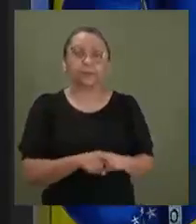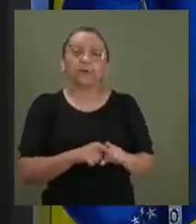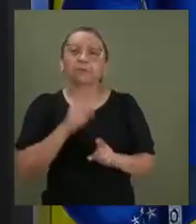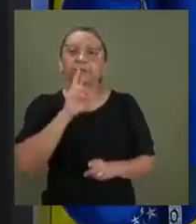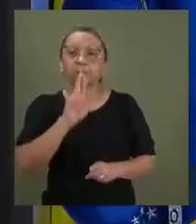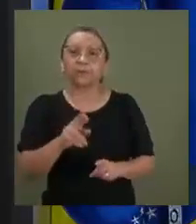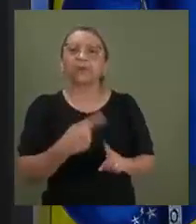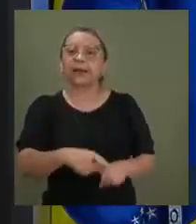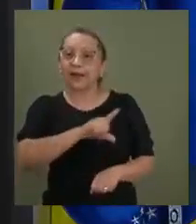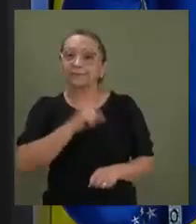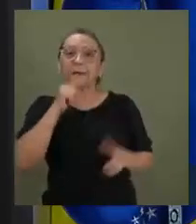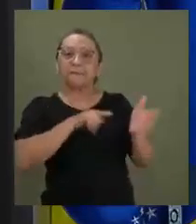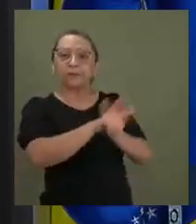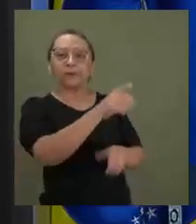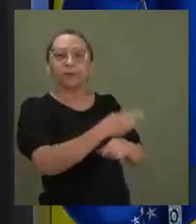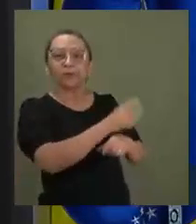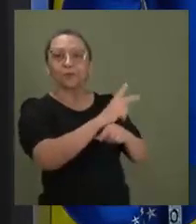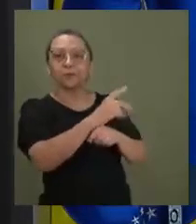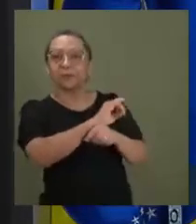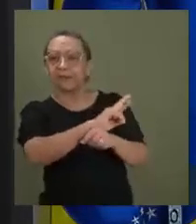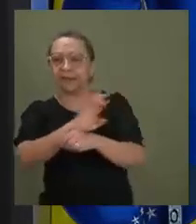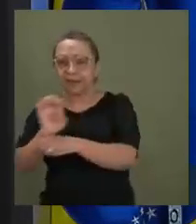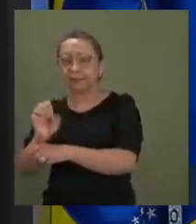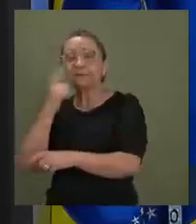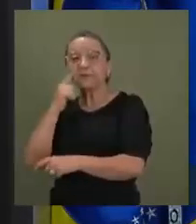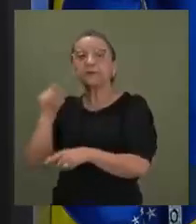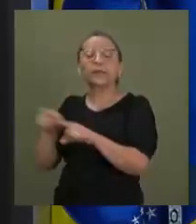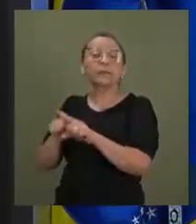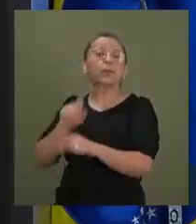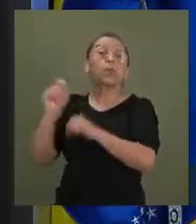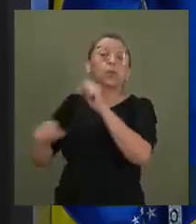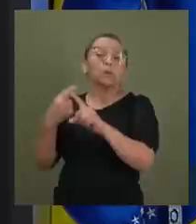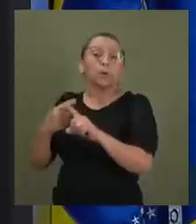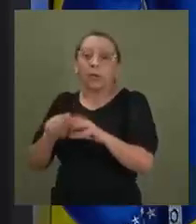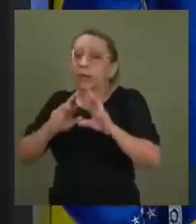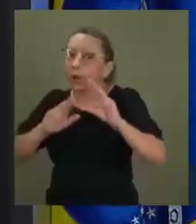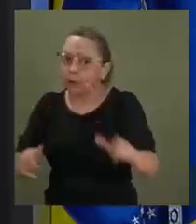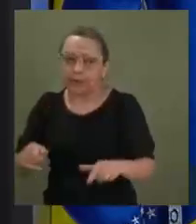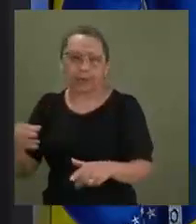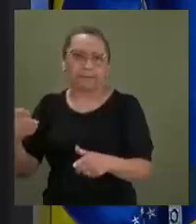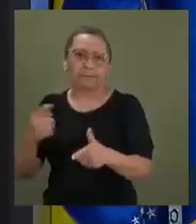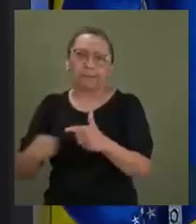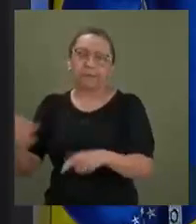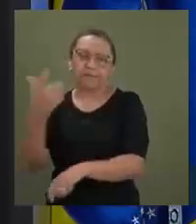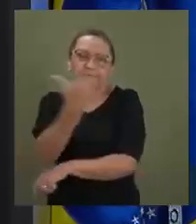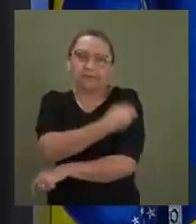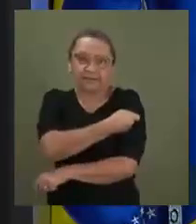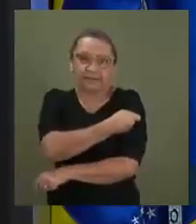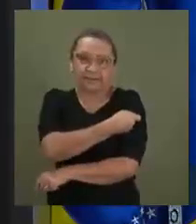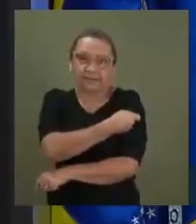perguntou para o QR Code, para poder ver a respeito da por que não é da vacina, e sim não